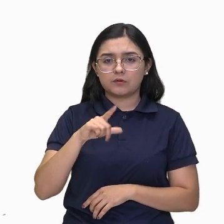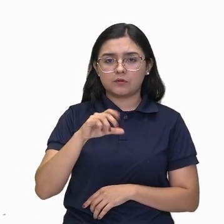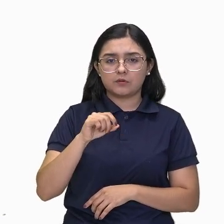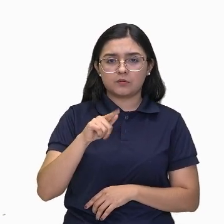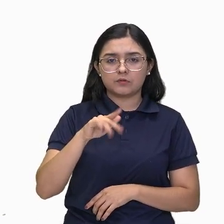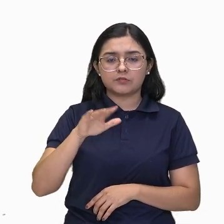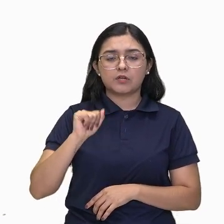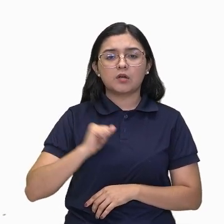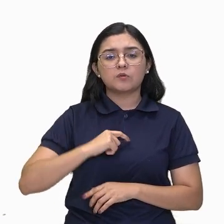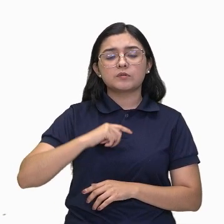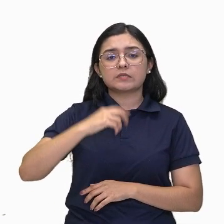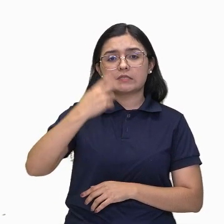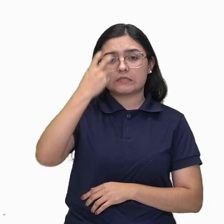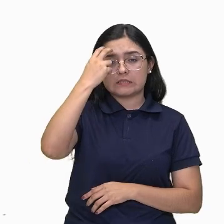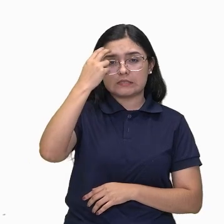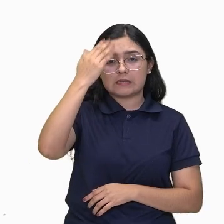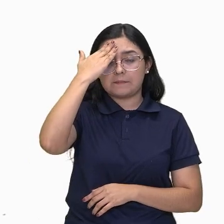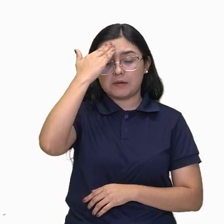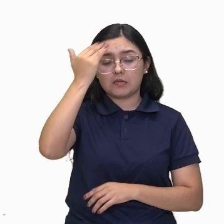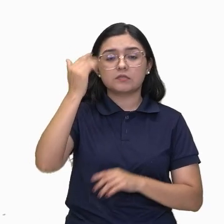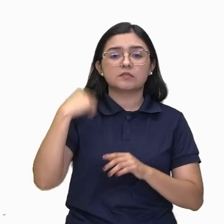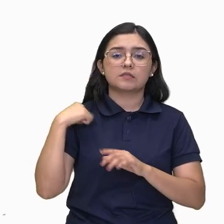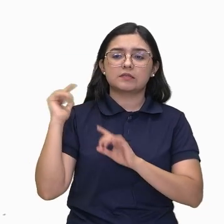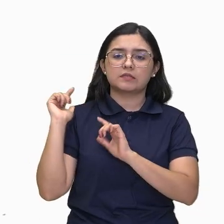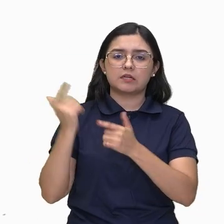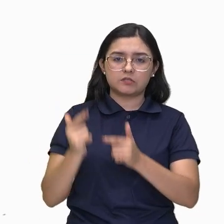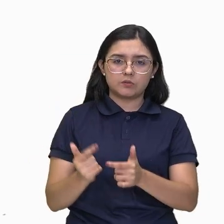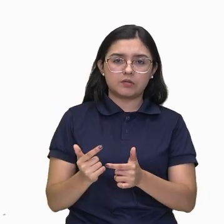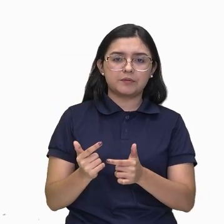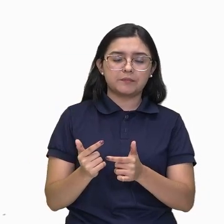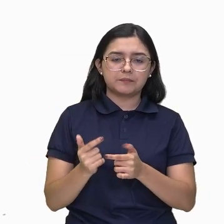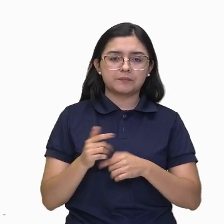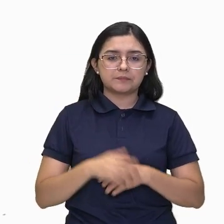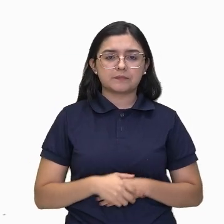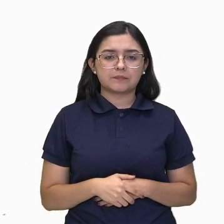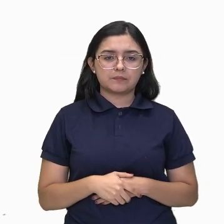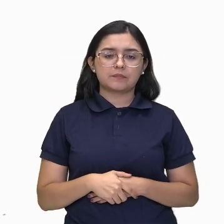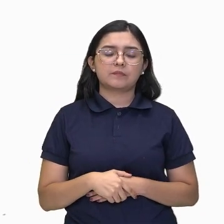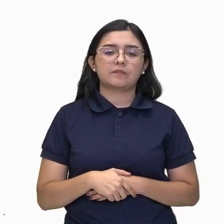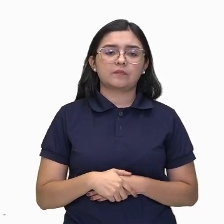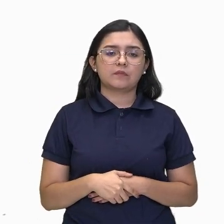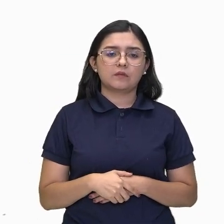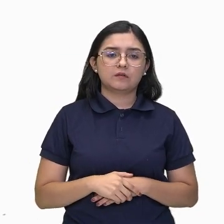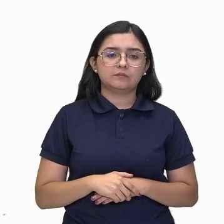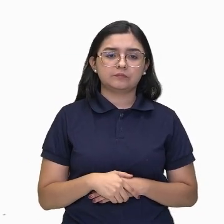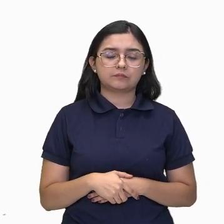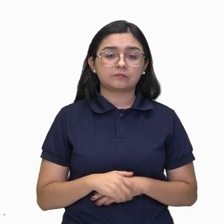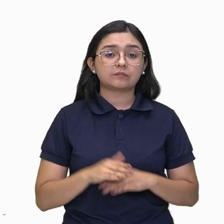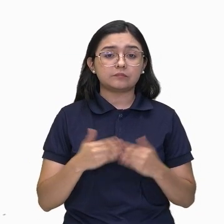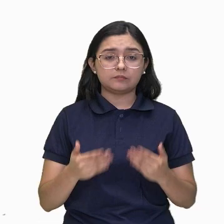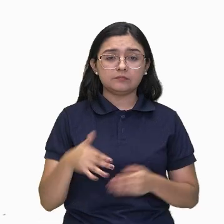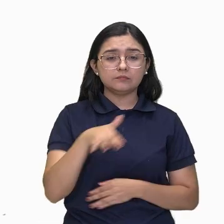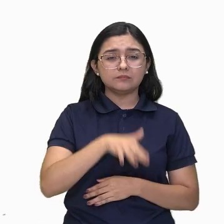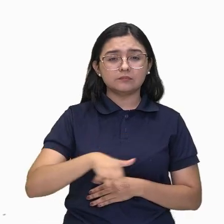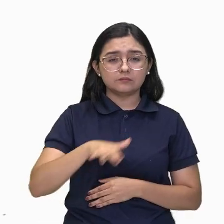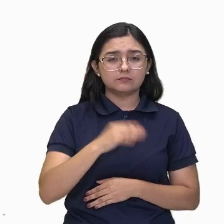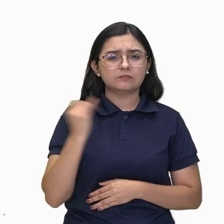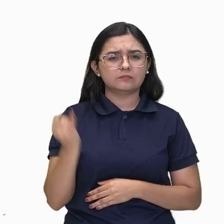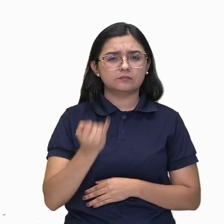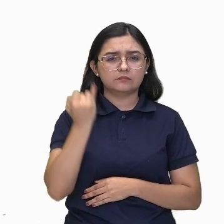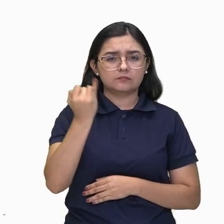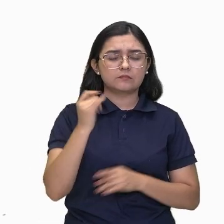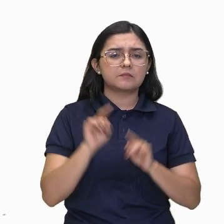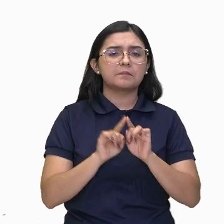povo vive. Então, esse território, ele vai para além, como já falamos, para além do físico, né, da terra em si, mas do